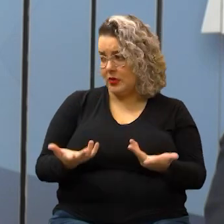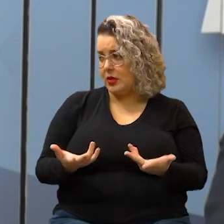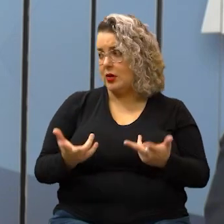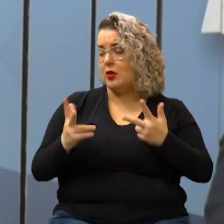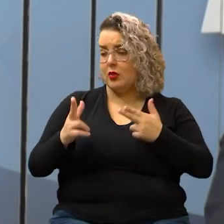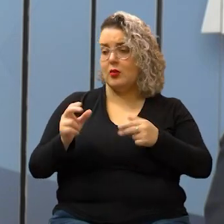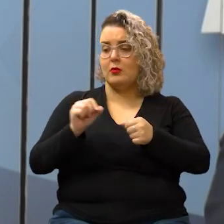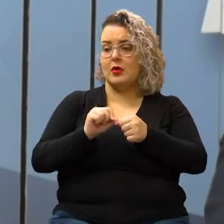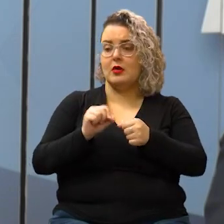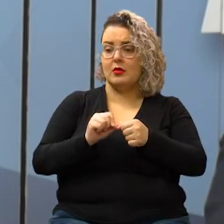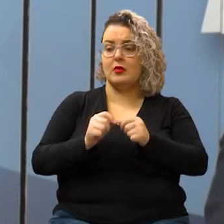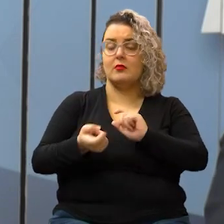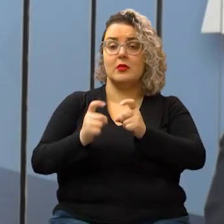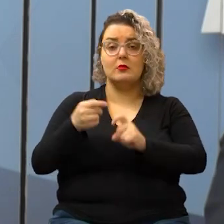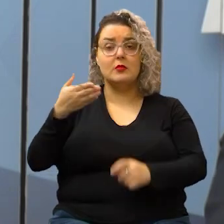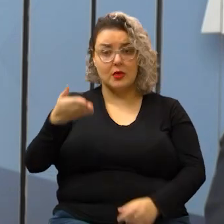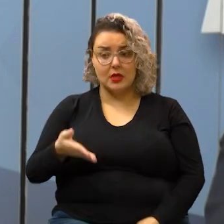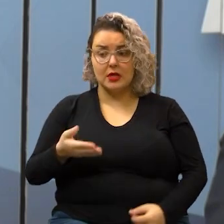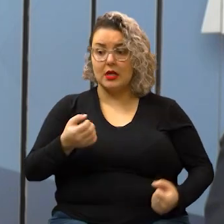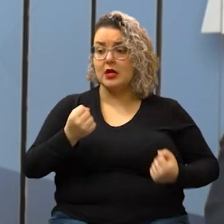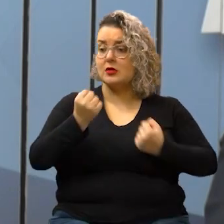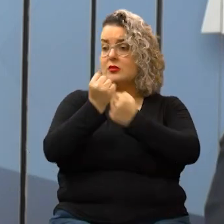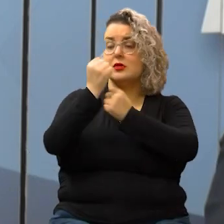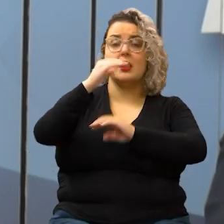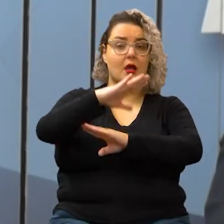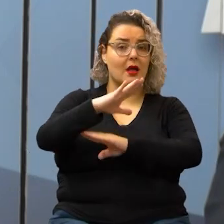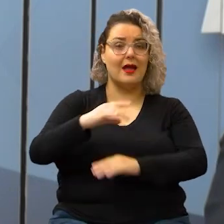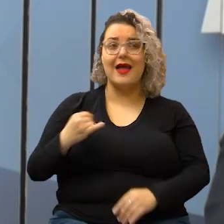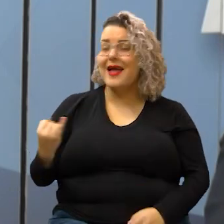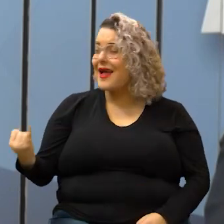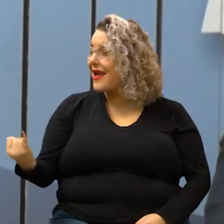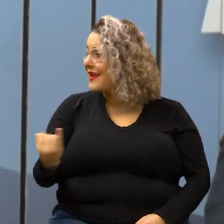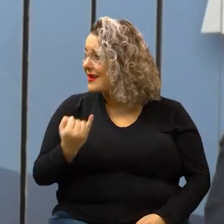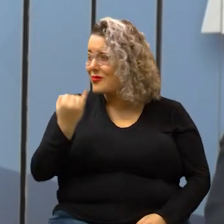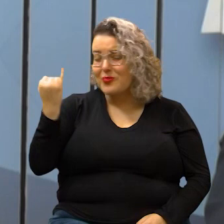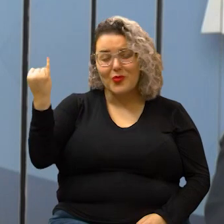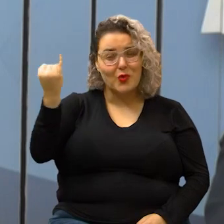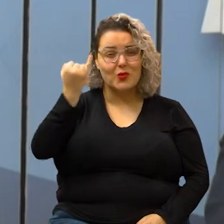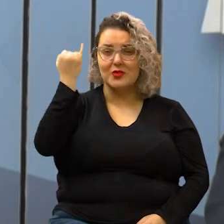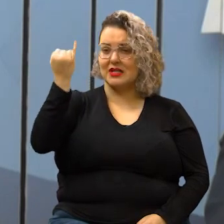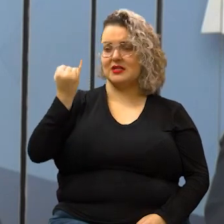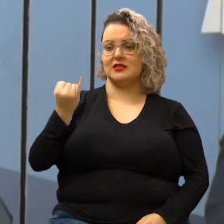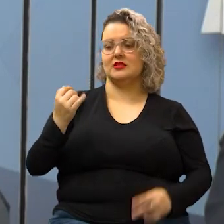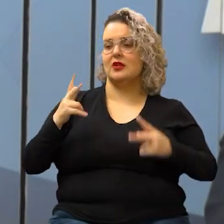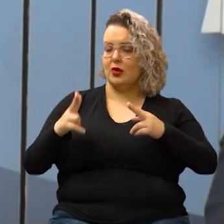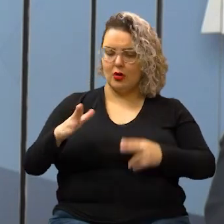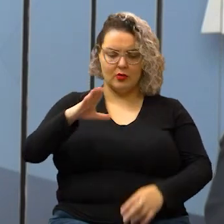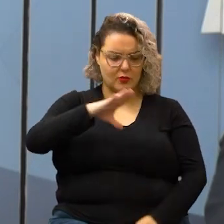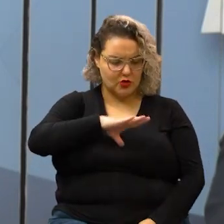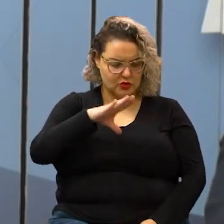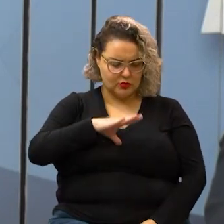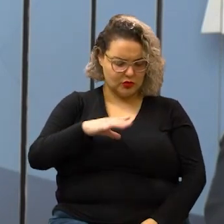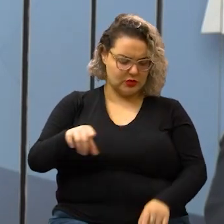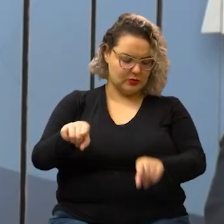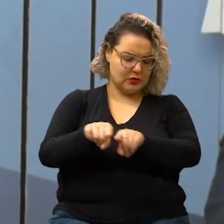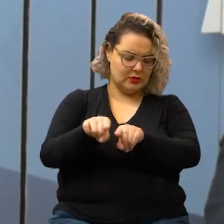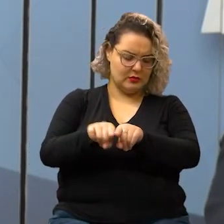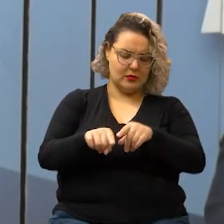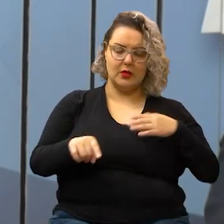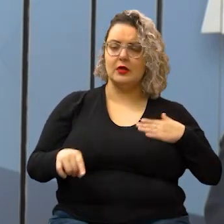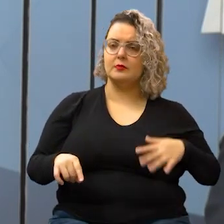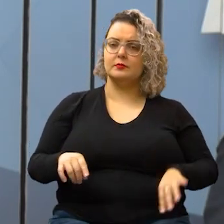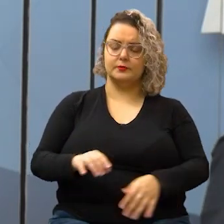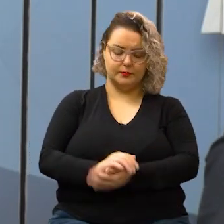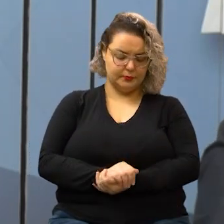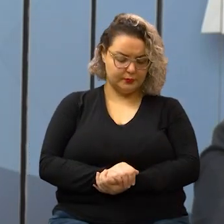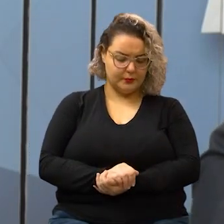feito lá nas reuniões. Esse apoio da Câmara Municipal é importantíssimo, como da municipalidade, que também se faz presente, mas